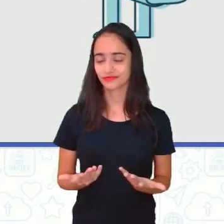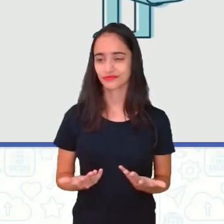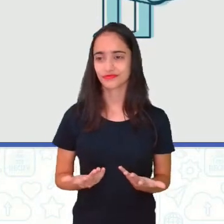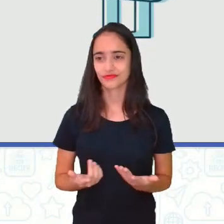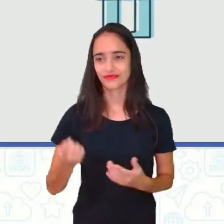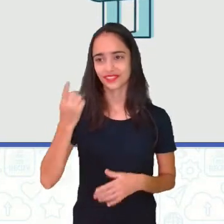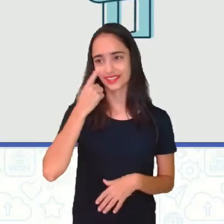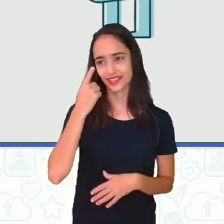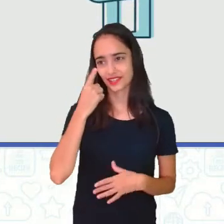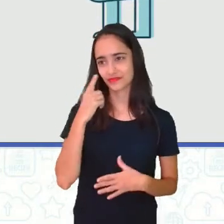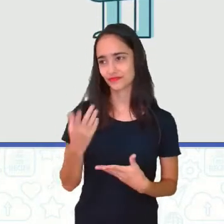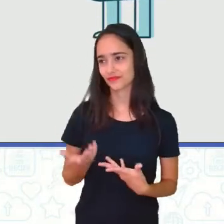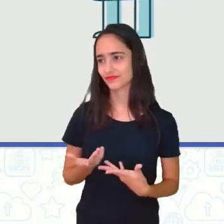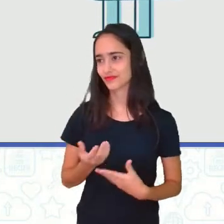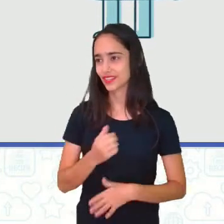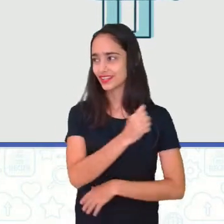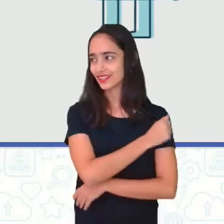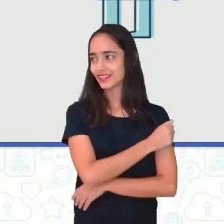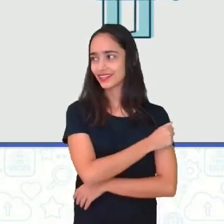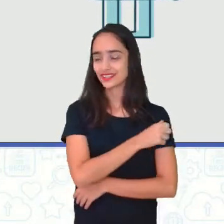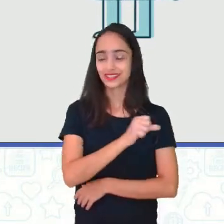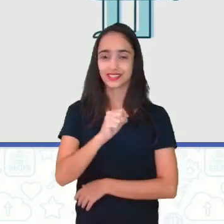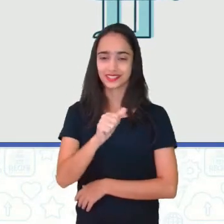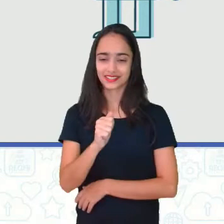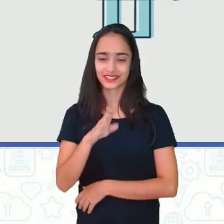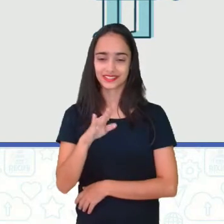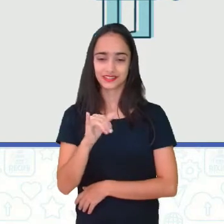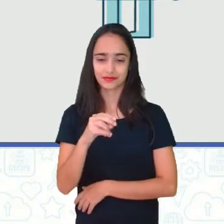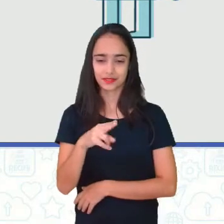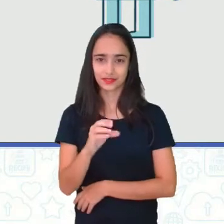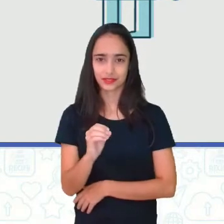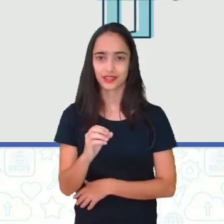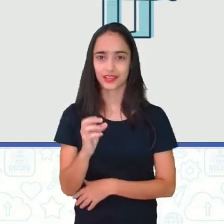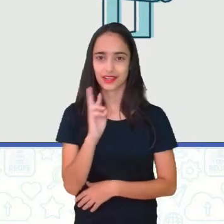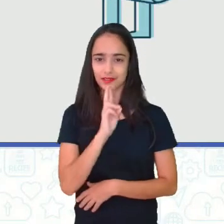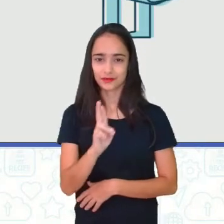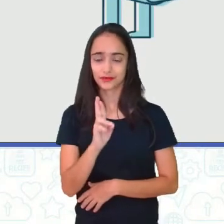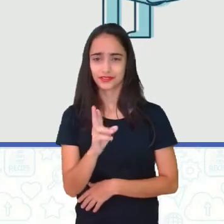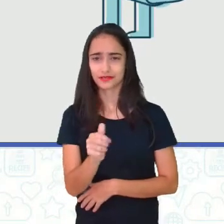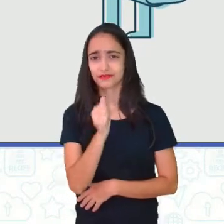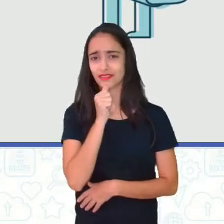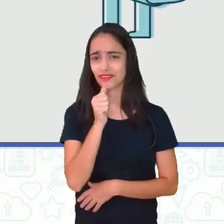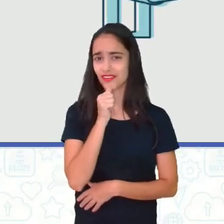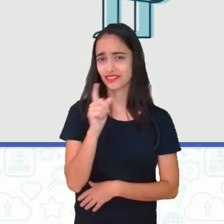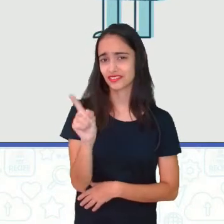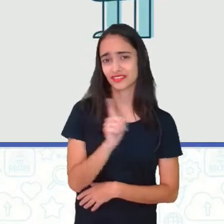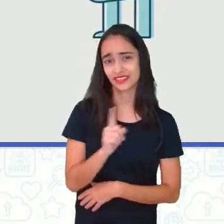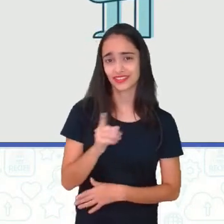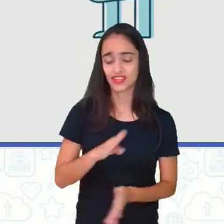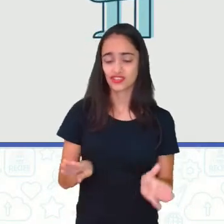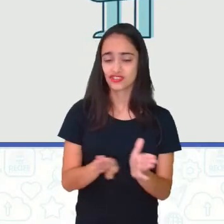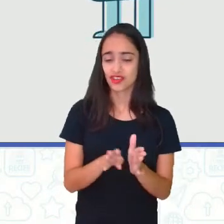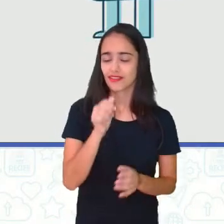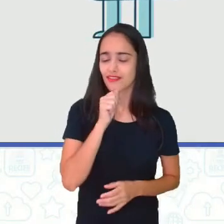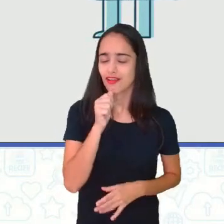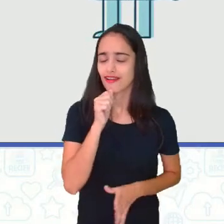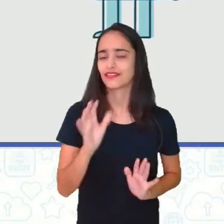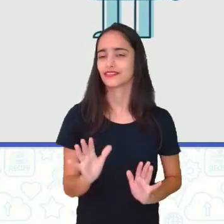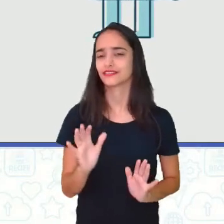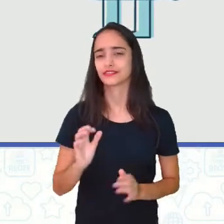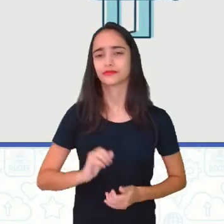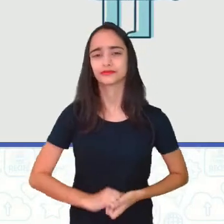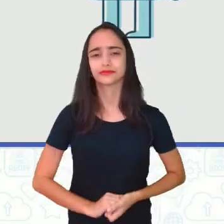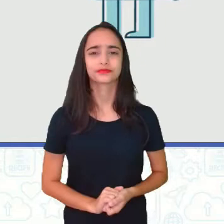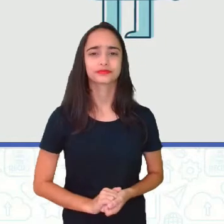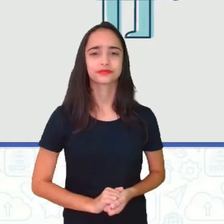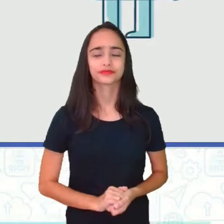Bem, gente, Sabino respondeu alguma coisa? Quer compartilhar aqui? Ainda não, tá chegando, tá Tá chegando. chegando, né? Ó,